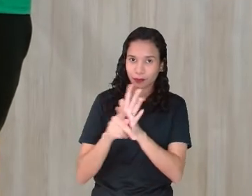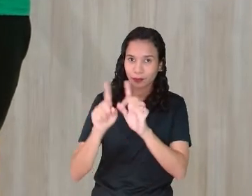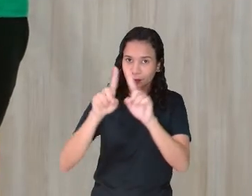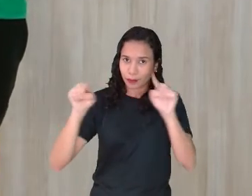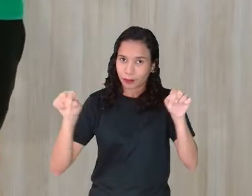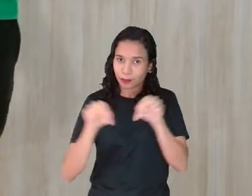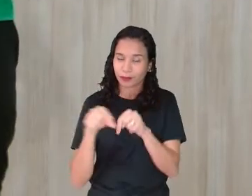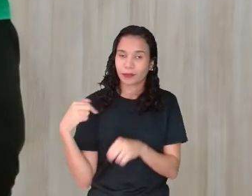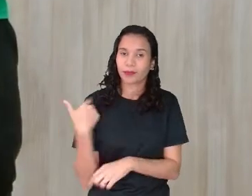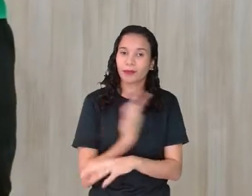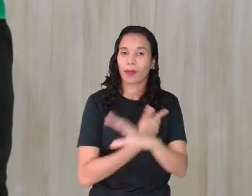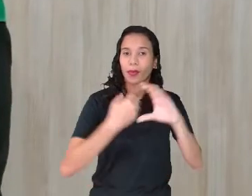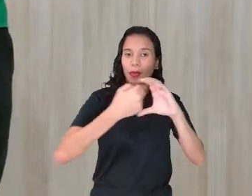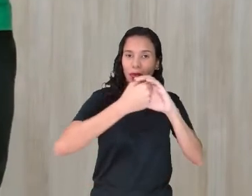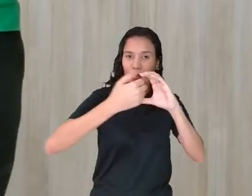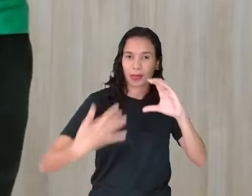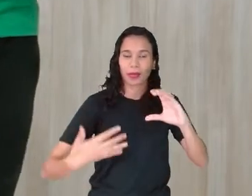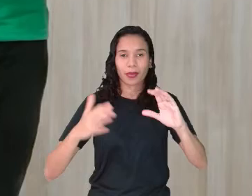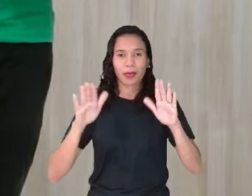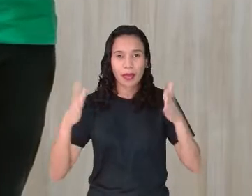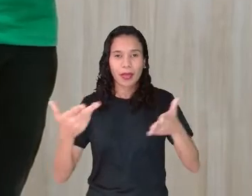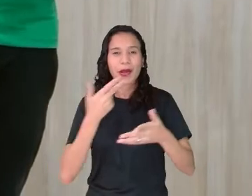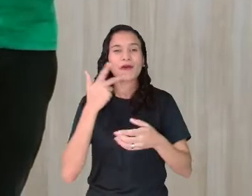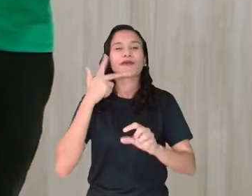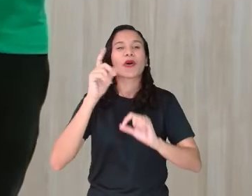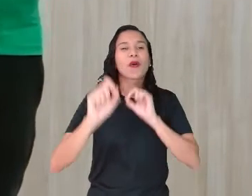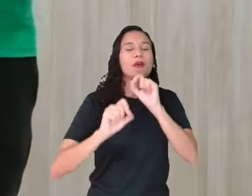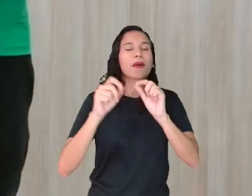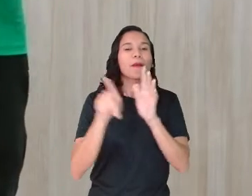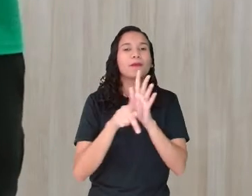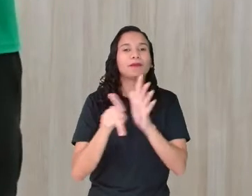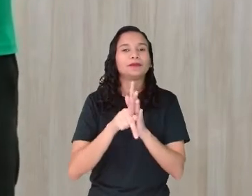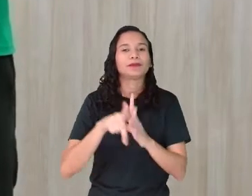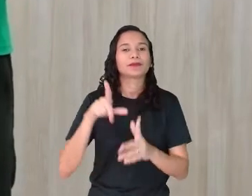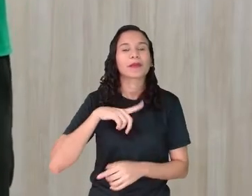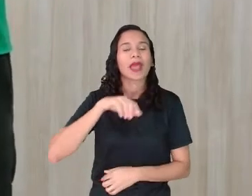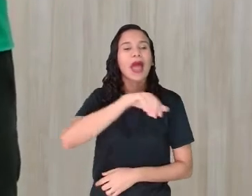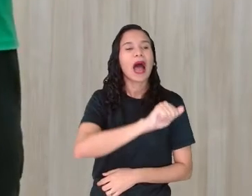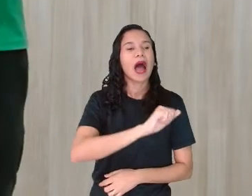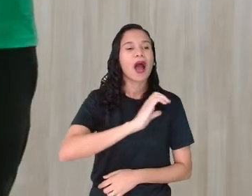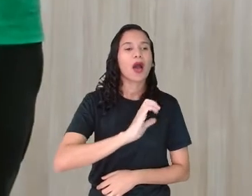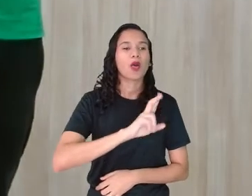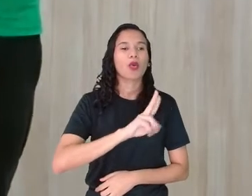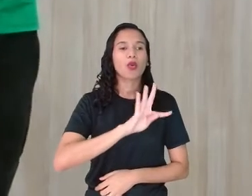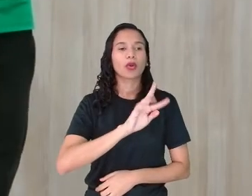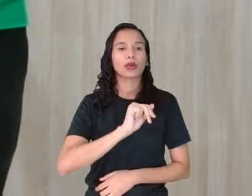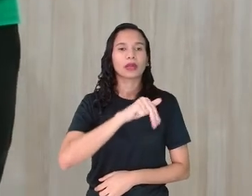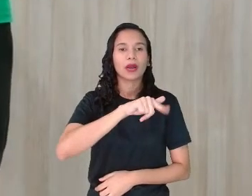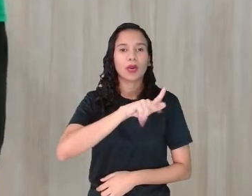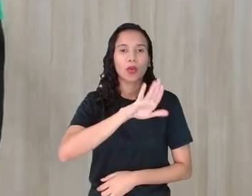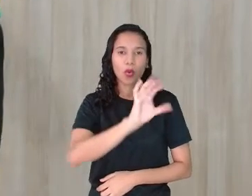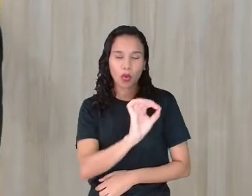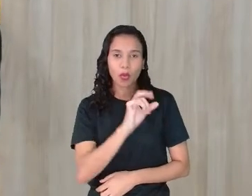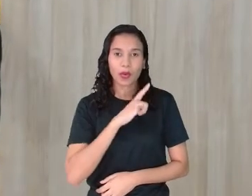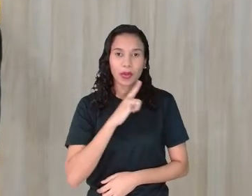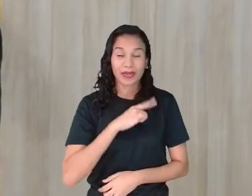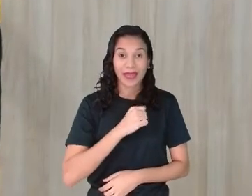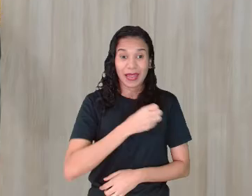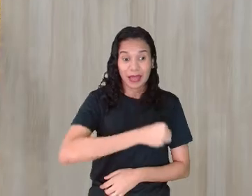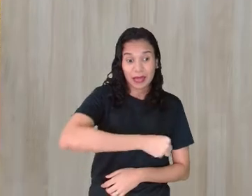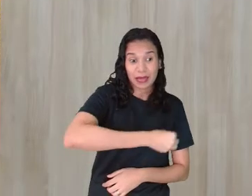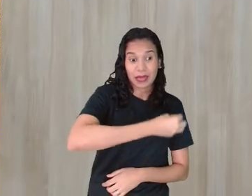é que a gente faz a classificação. Então, quando eu disse lá que o triângulo ele é acutângulo, que ele tem 3 ângulos